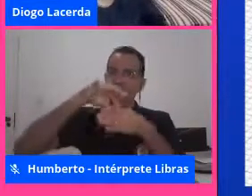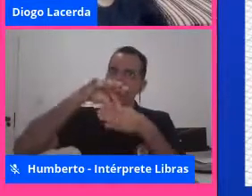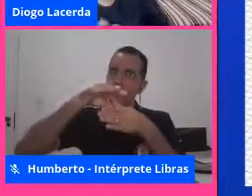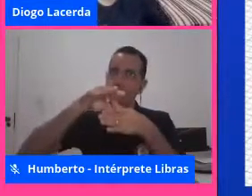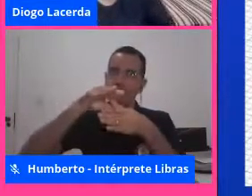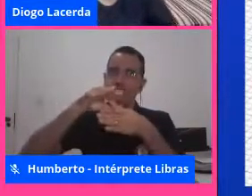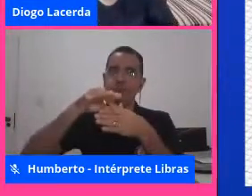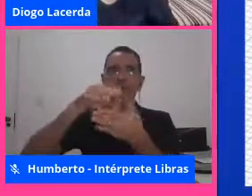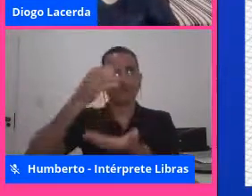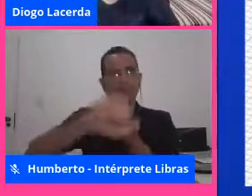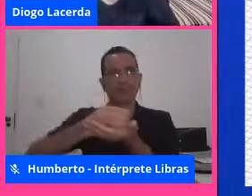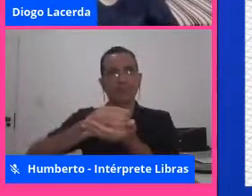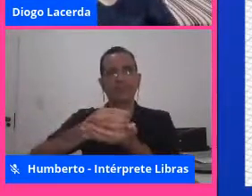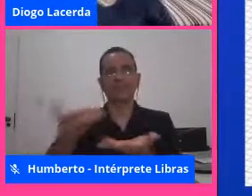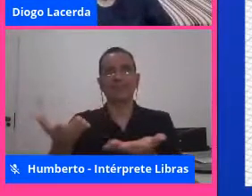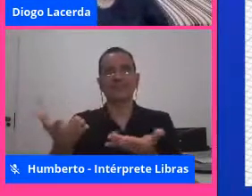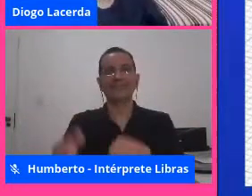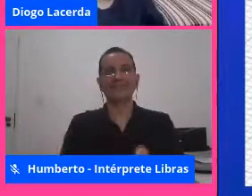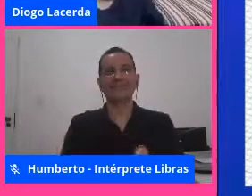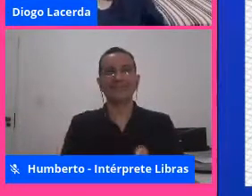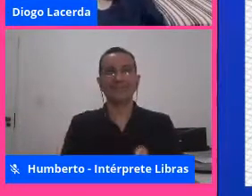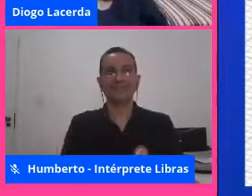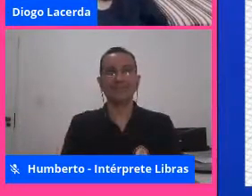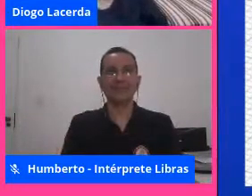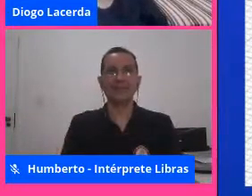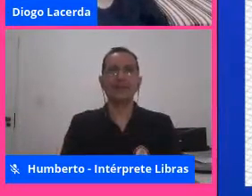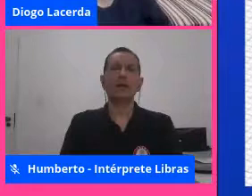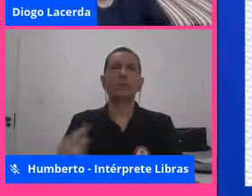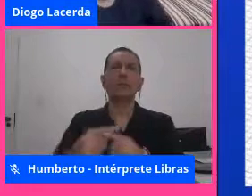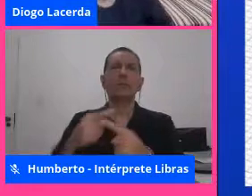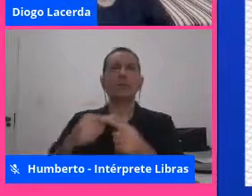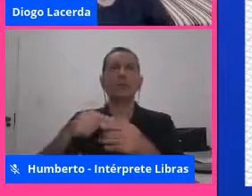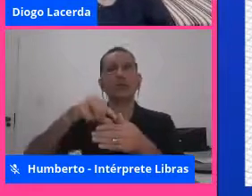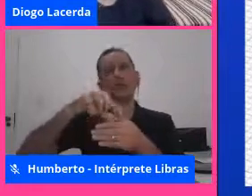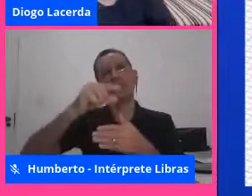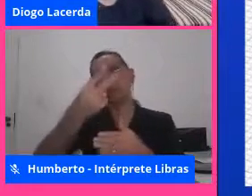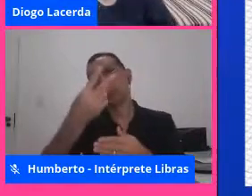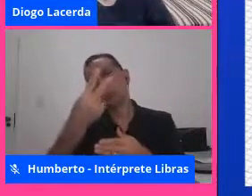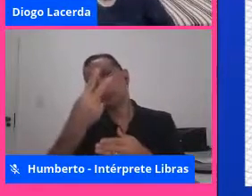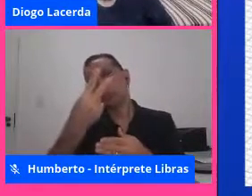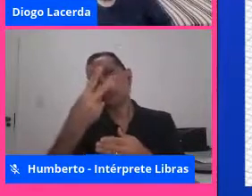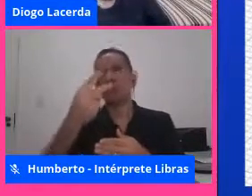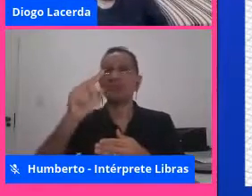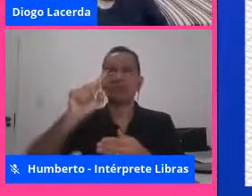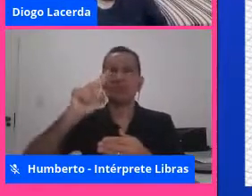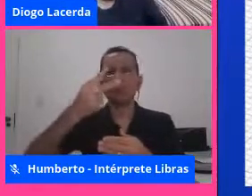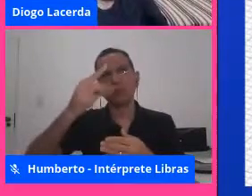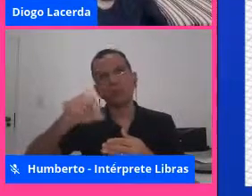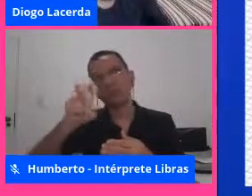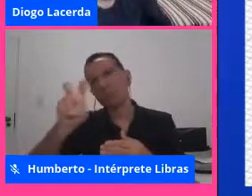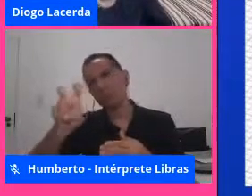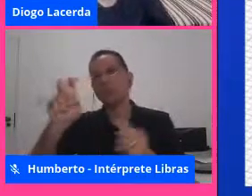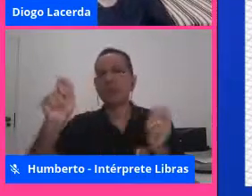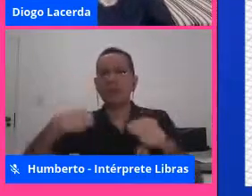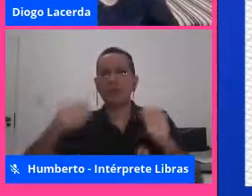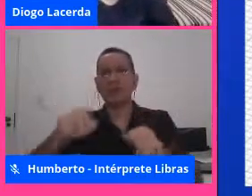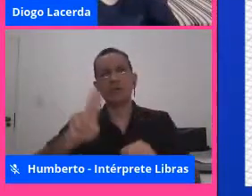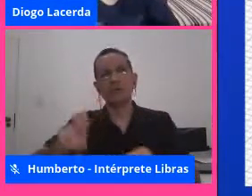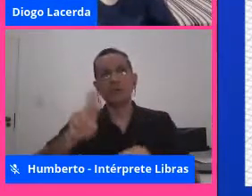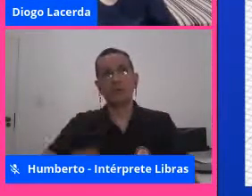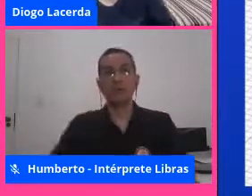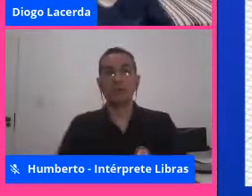copo. Mas por que a gente trabalha com essa margem? Você pode trabalhar com 2, 2,5. Por quê? Porque se você não tiver uma